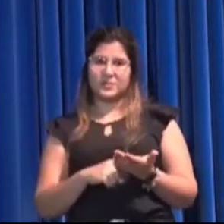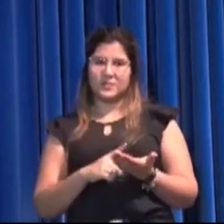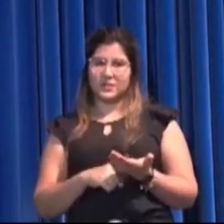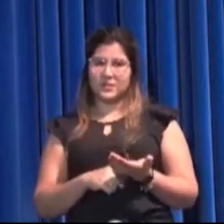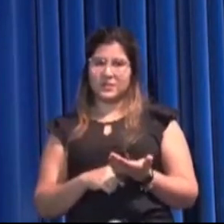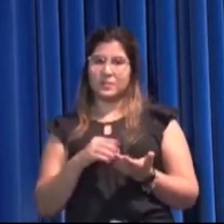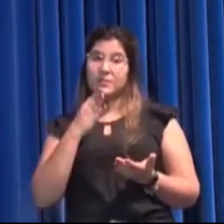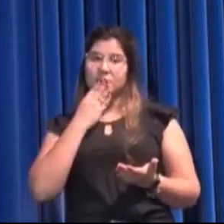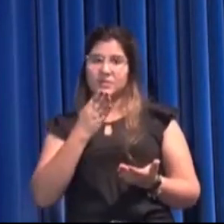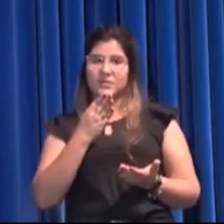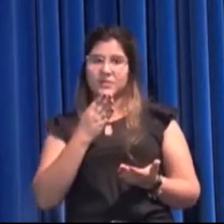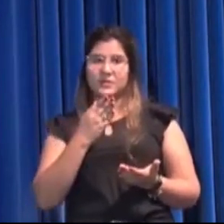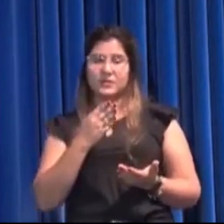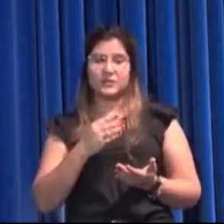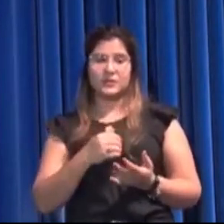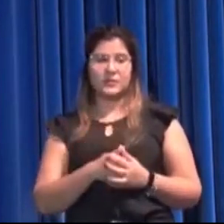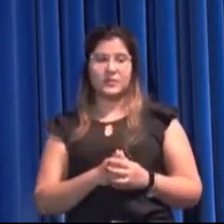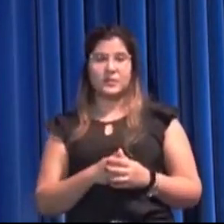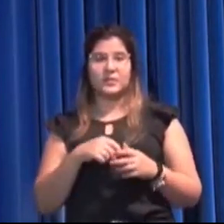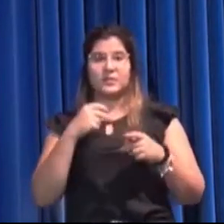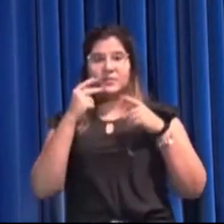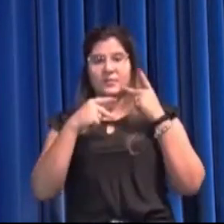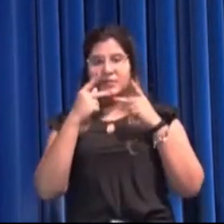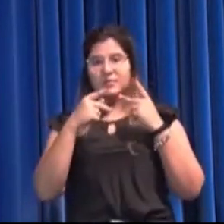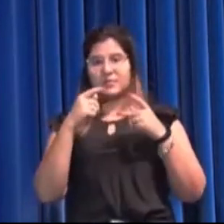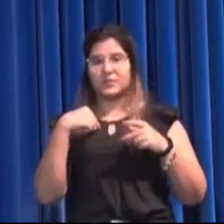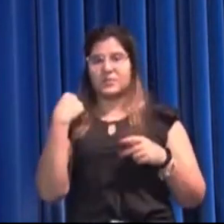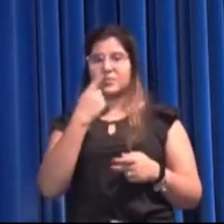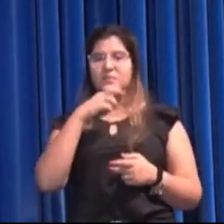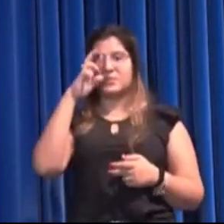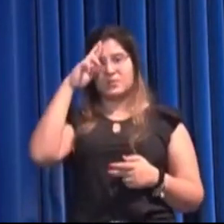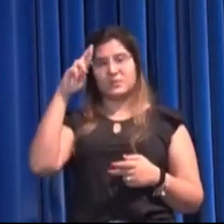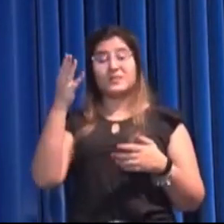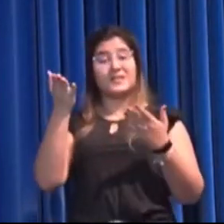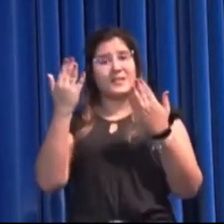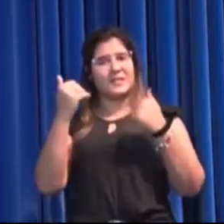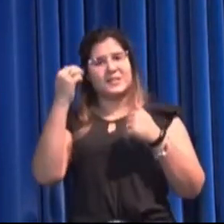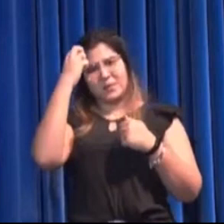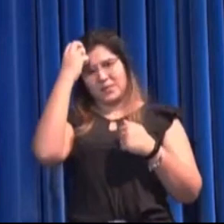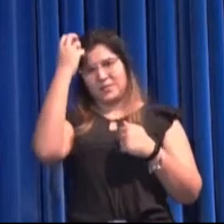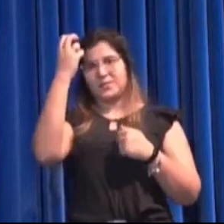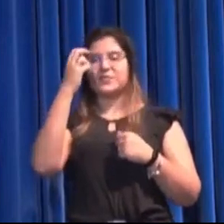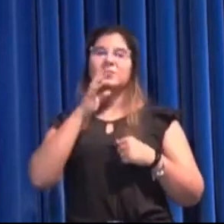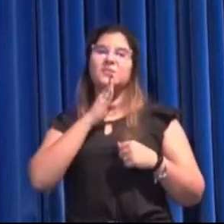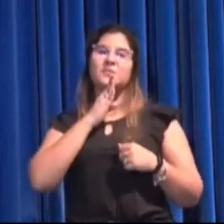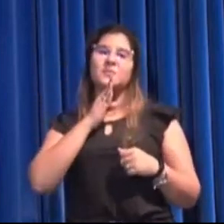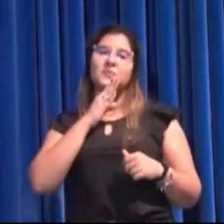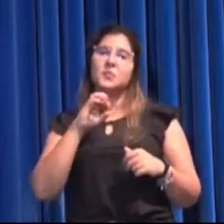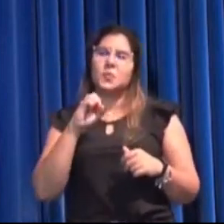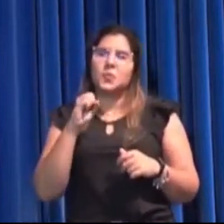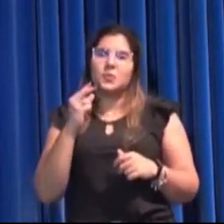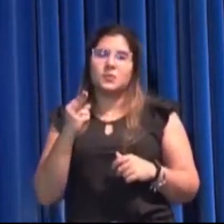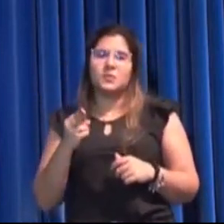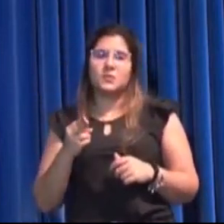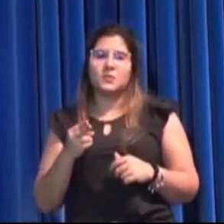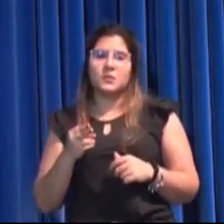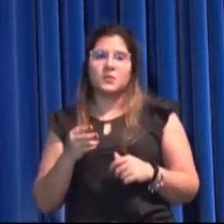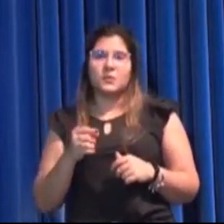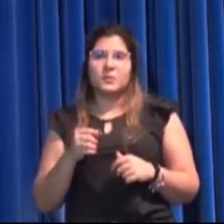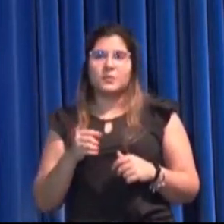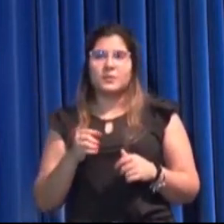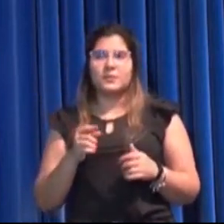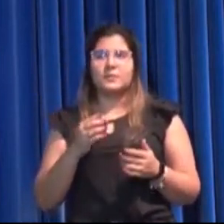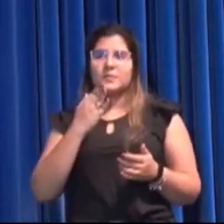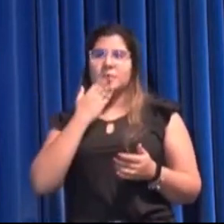Nós estamos dizendo para o nosso Senhor, dá-me sabedoria e conhecimento? Ou nós estamos pedindo